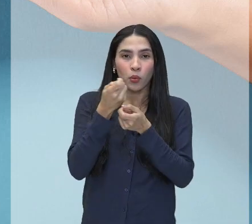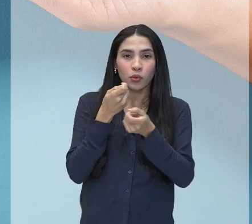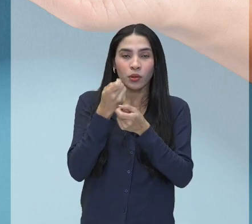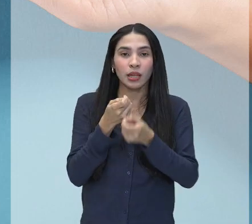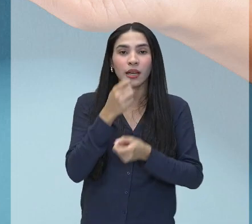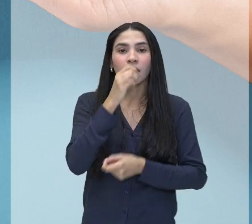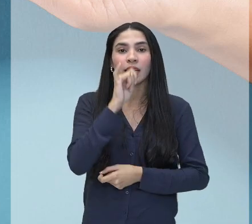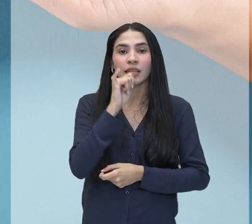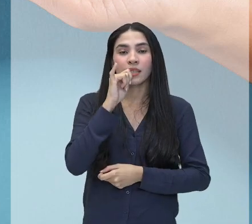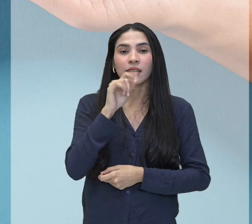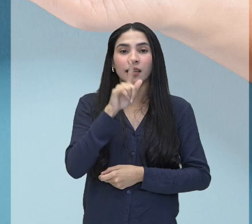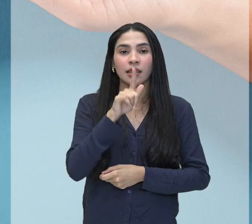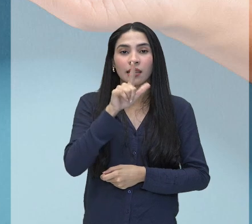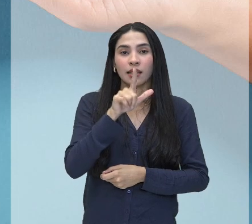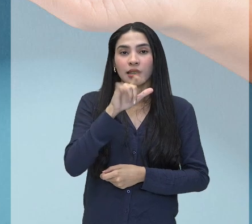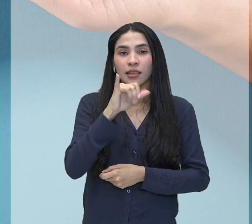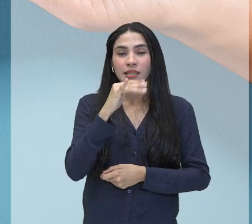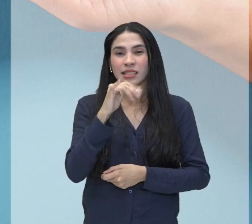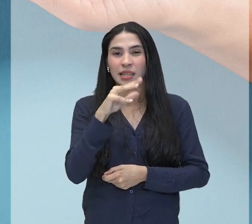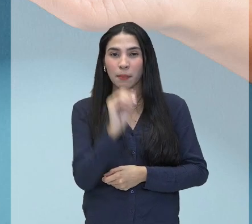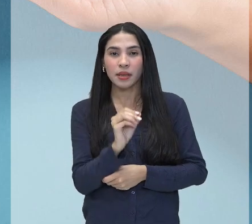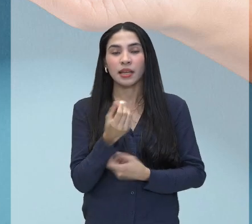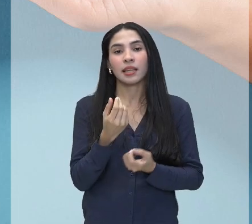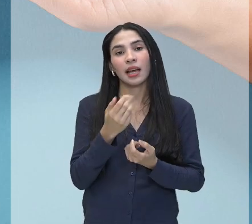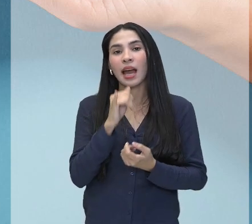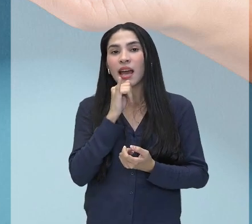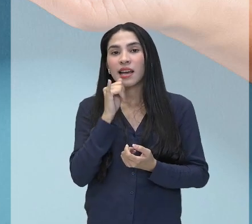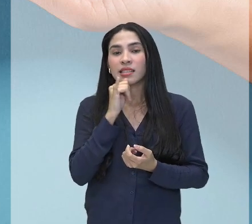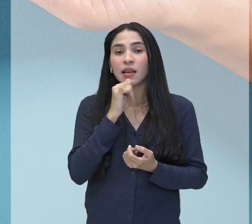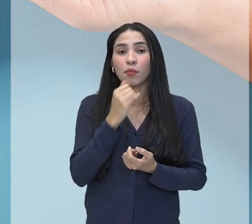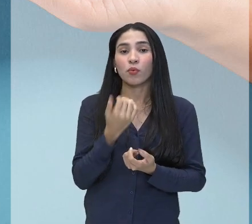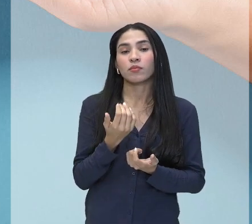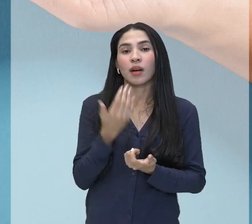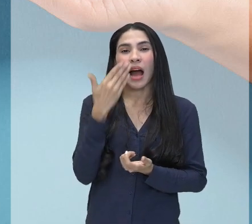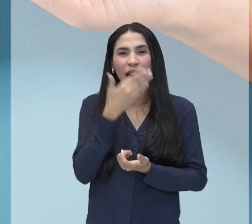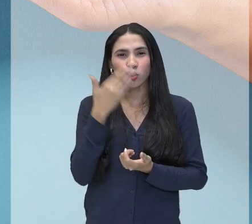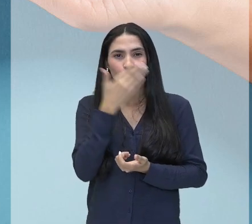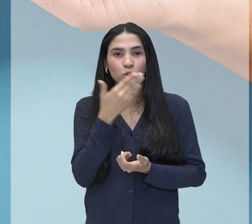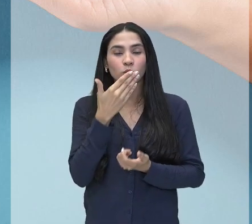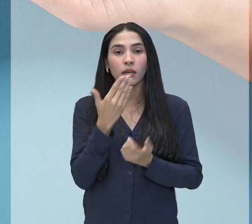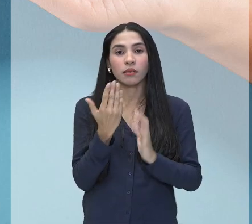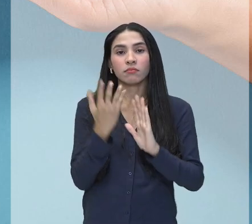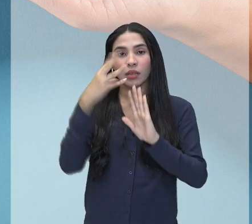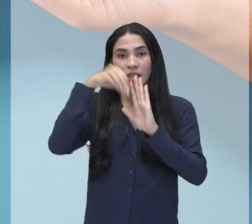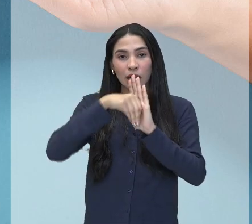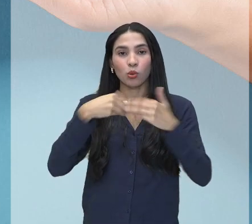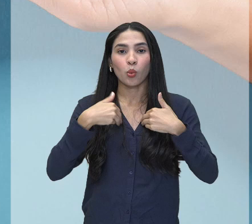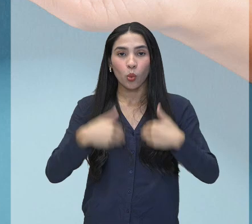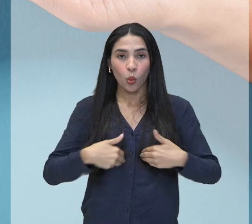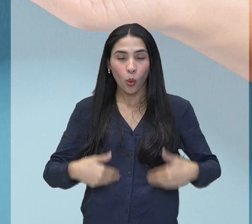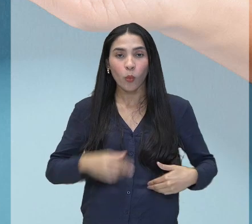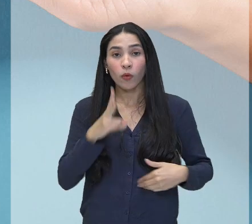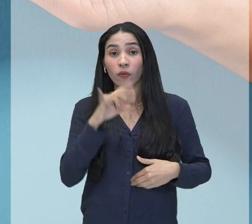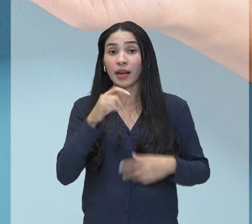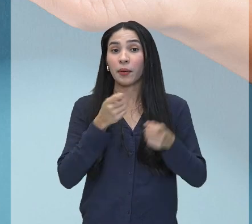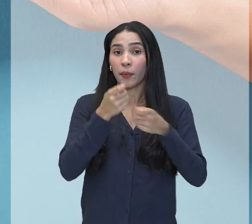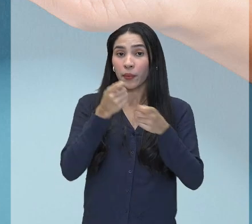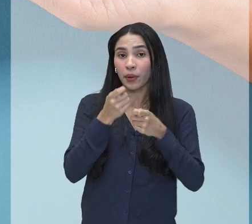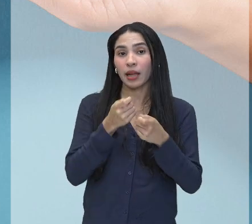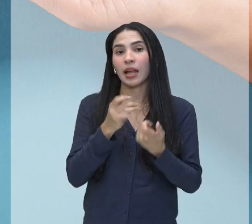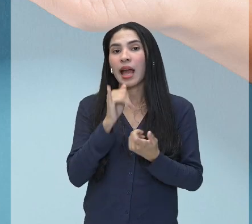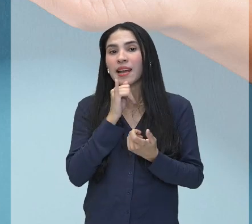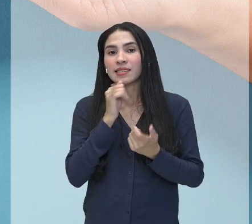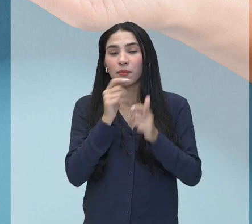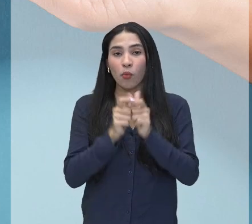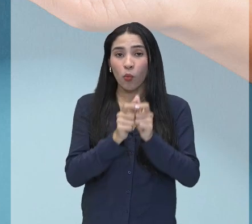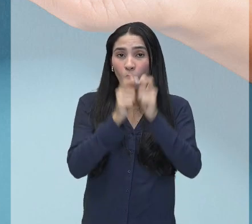glicêmico, ou seja, o nível de açúcar no sangue vai ser ali controlado de várias maneiras, através, por exemplo, do